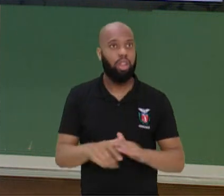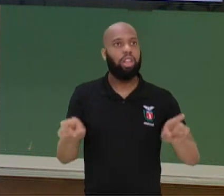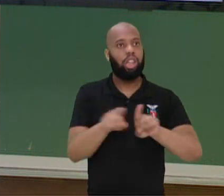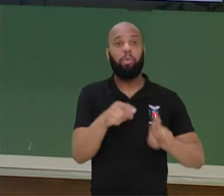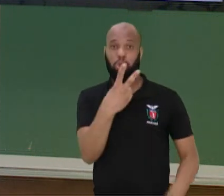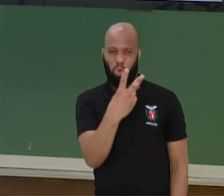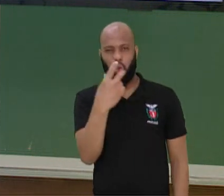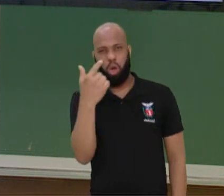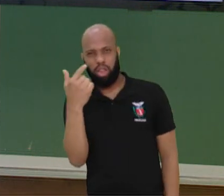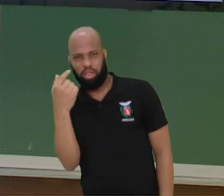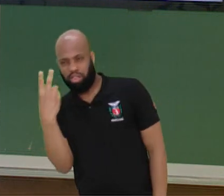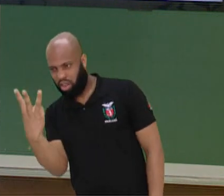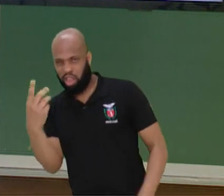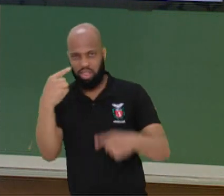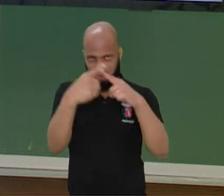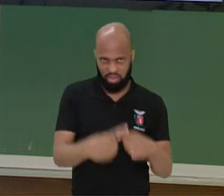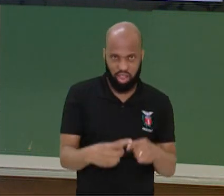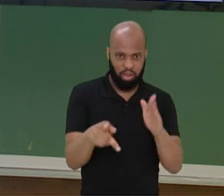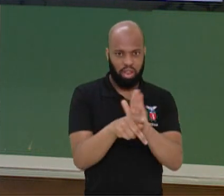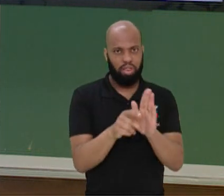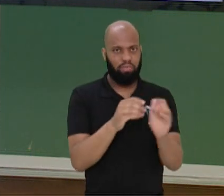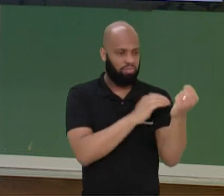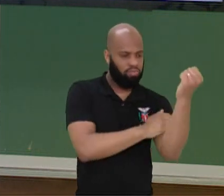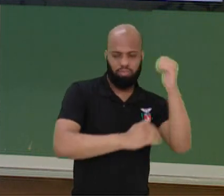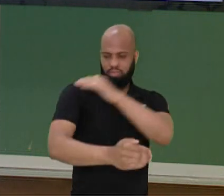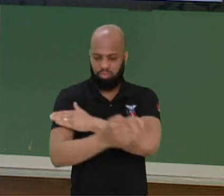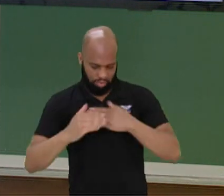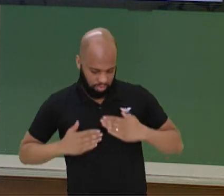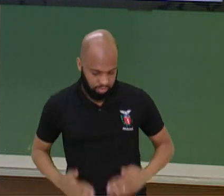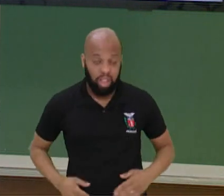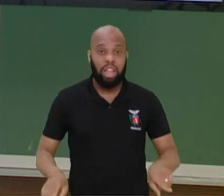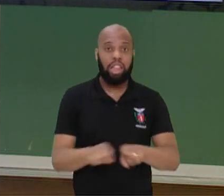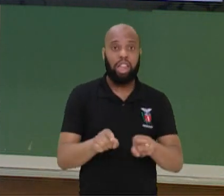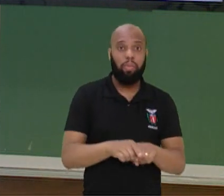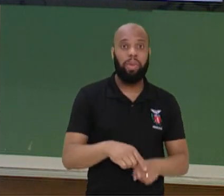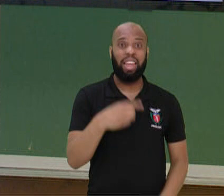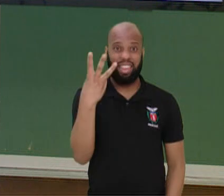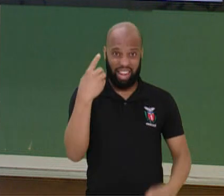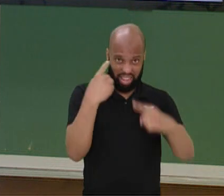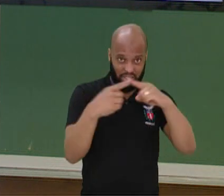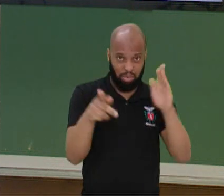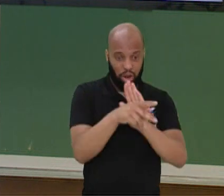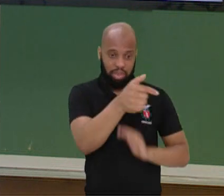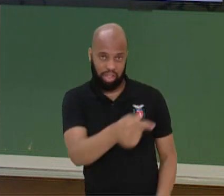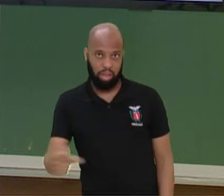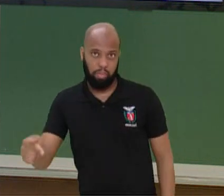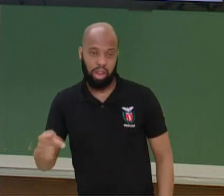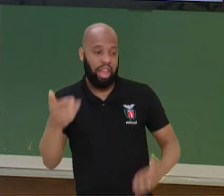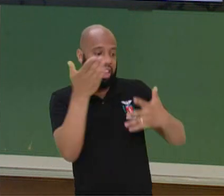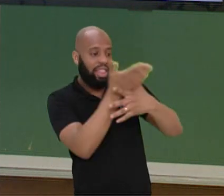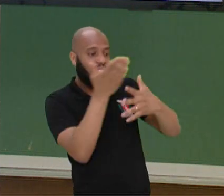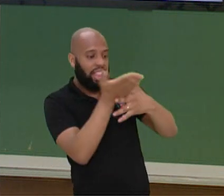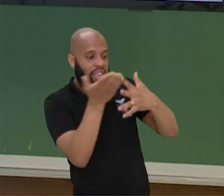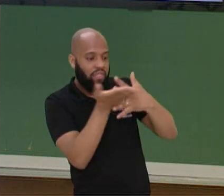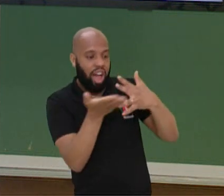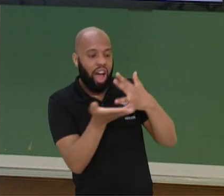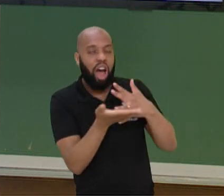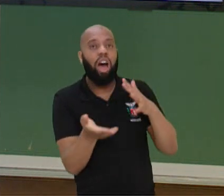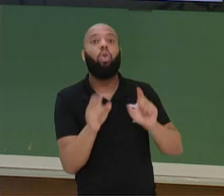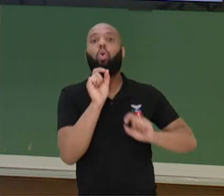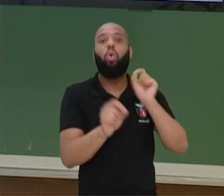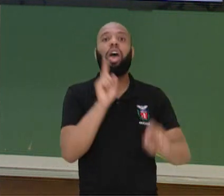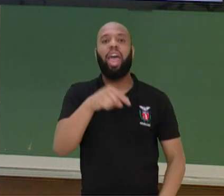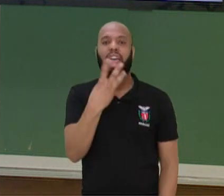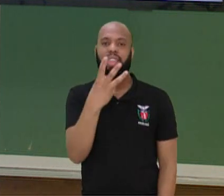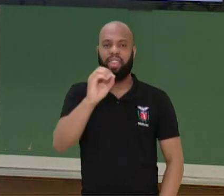3 séries por grupo muscular, 3 sessões por semana, intervalos entre as séries, 30 segundos. Falaremos sobre os intervalos